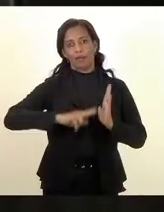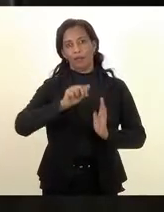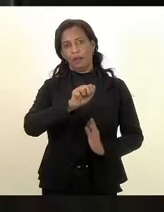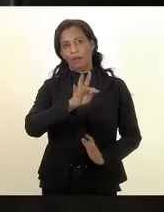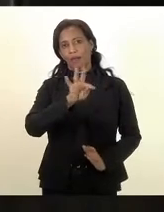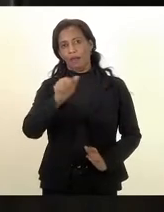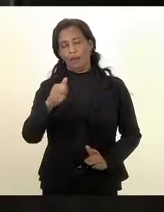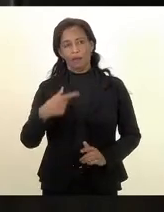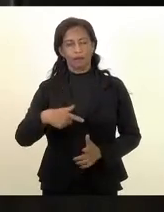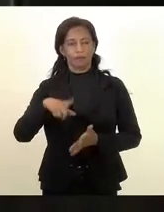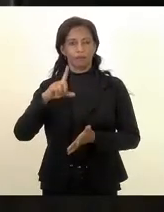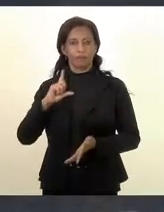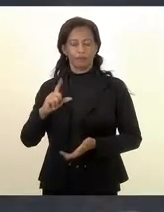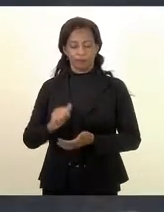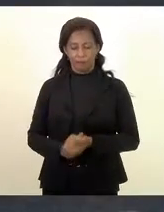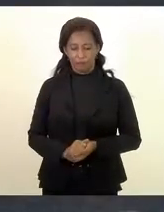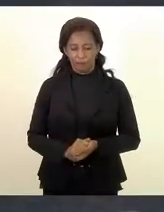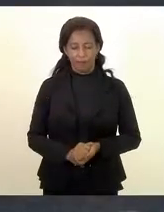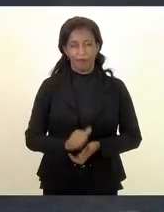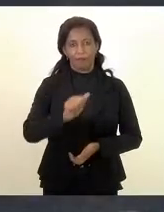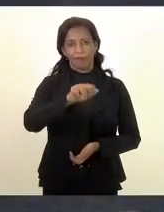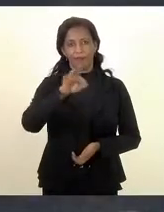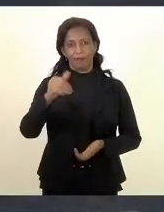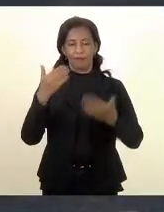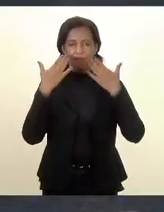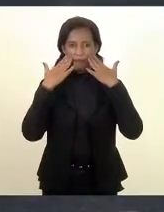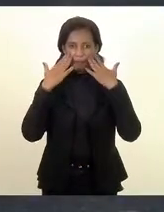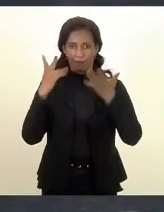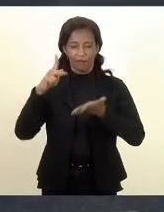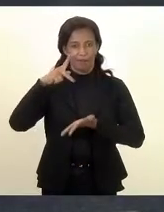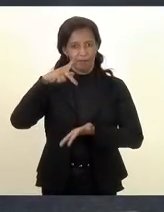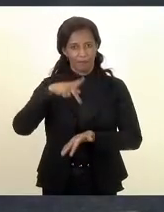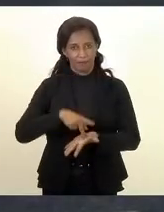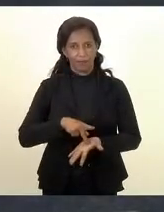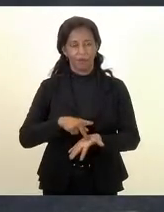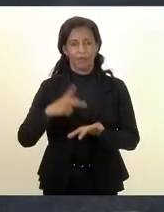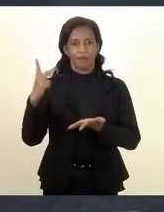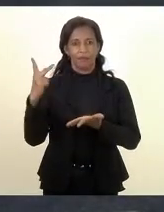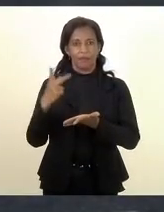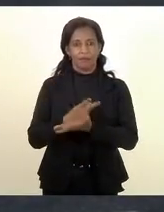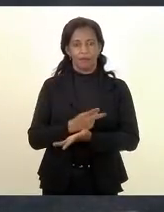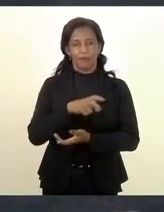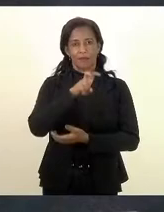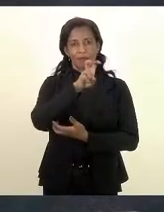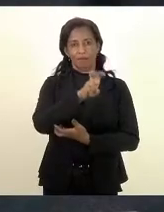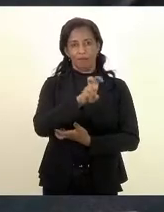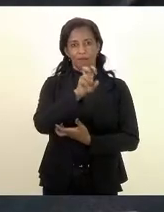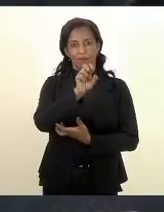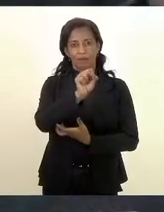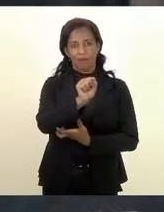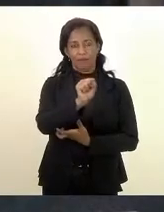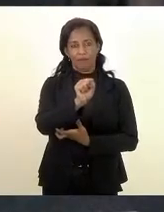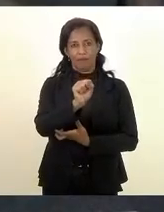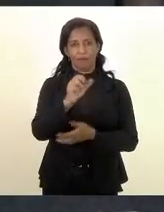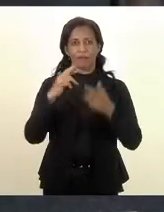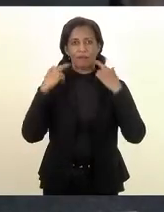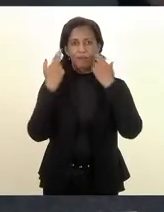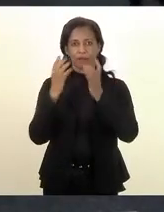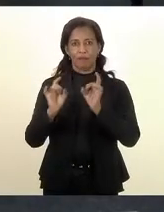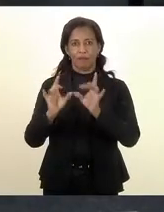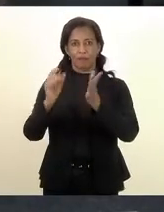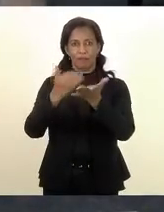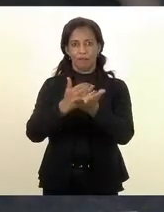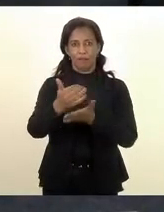ata anterior a ata reflete com exatidão ocorrida na 58ª sessão ordinária que